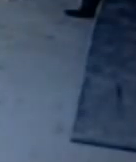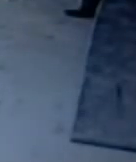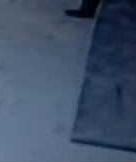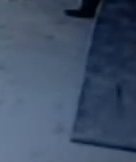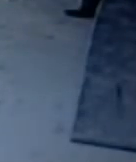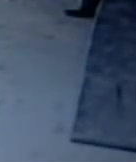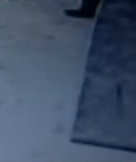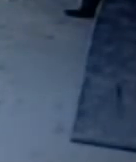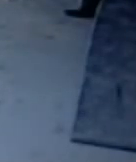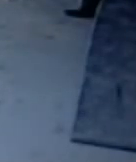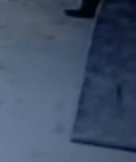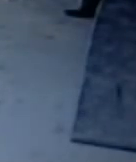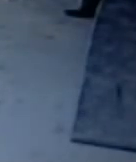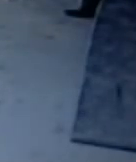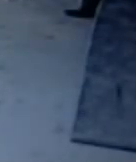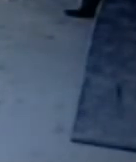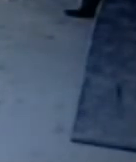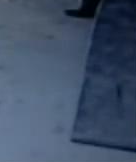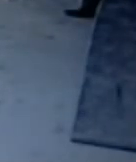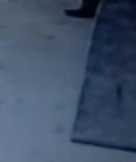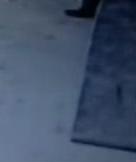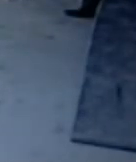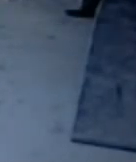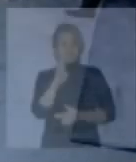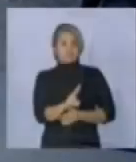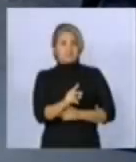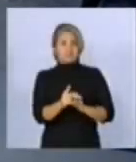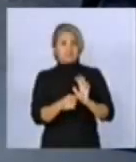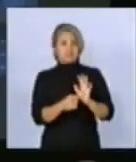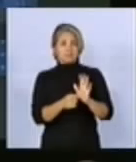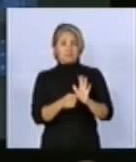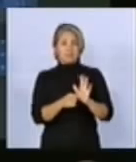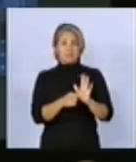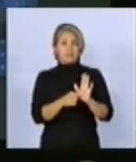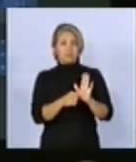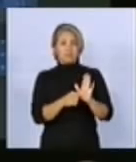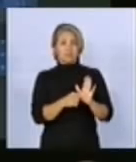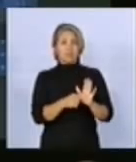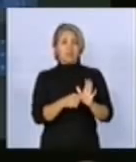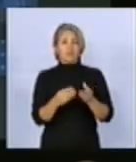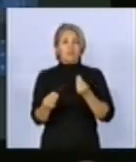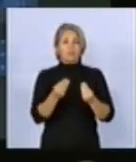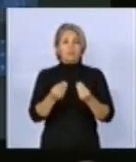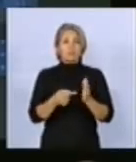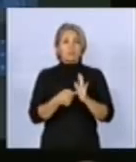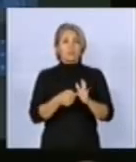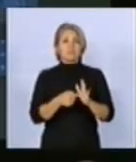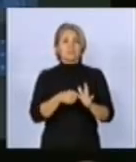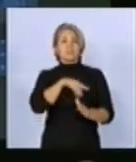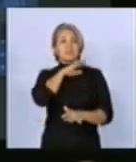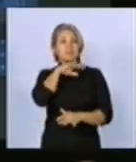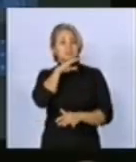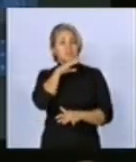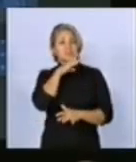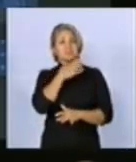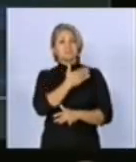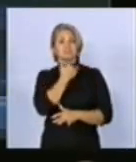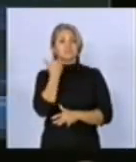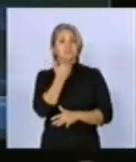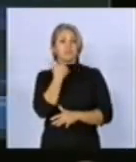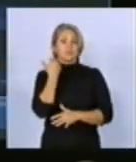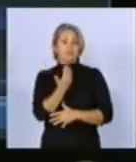mesmo as imagens que você vai ver agora são fortes nossos repórteres flagraram o drama dos animais Queimados nos Canaviais do